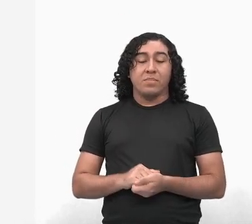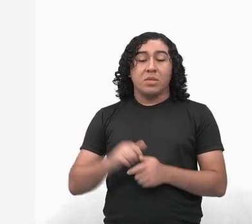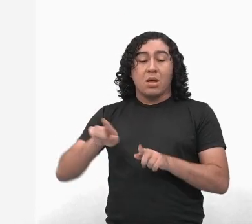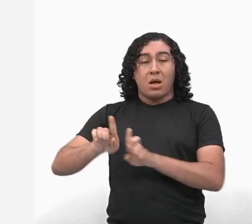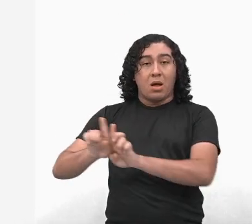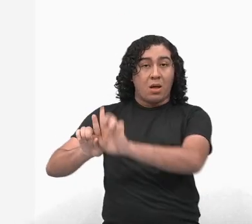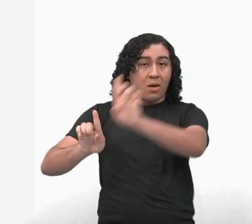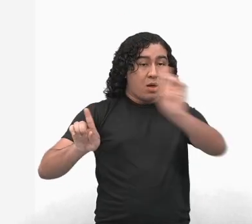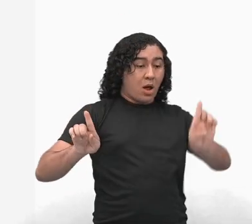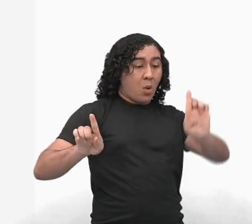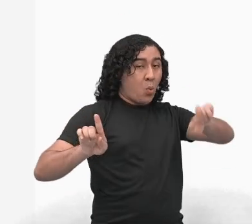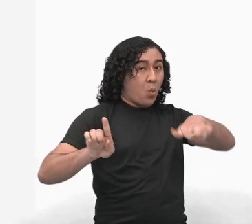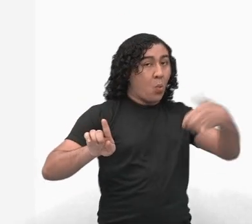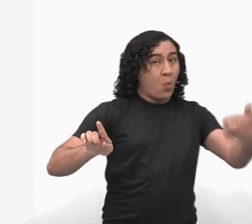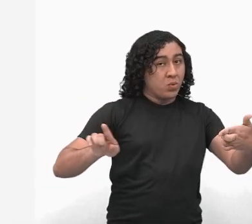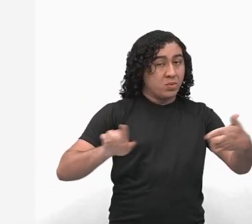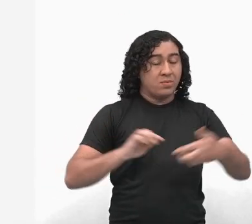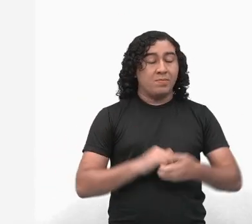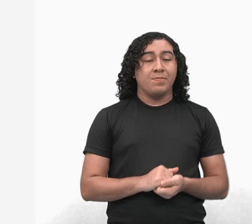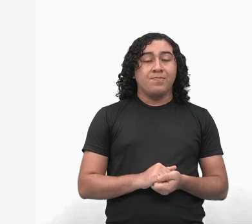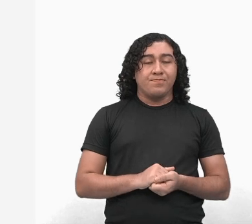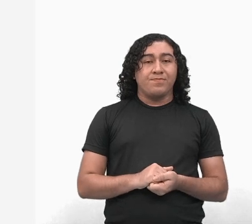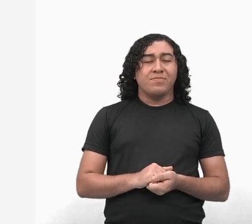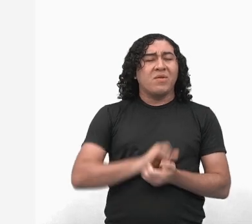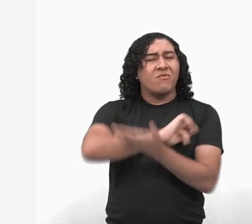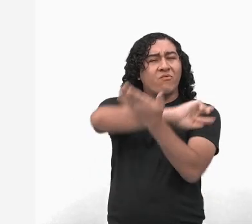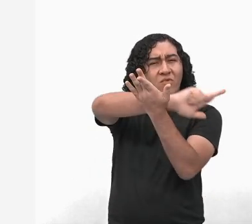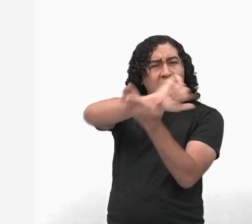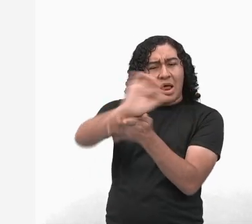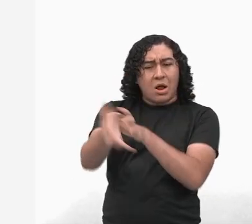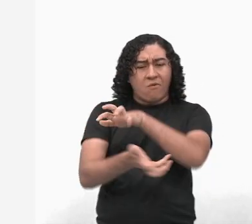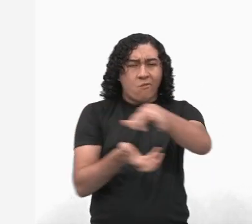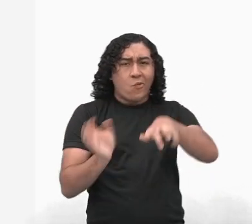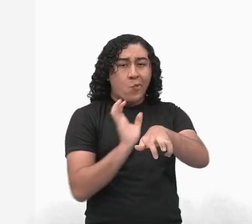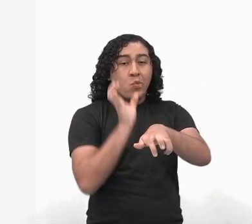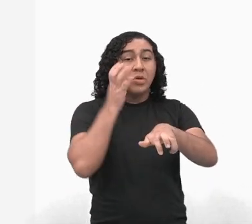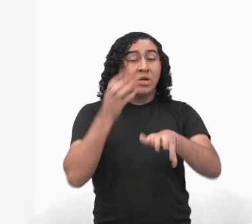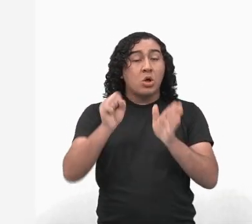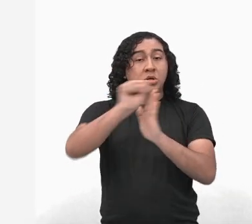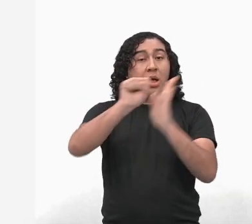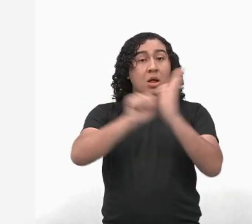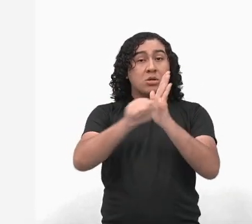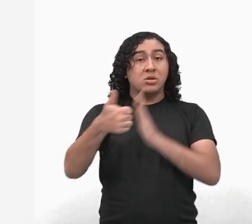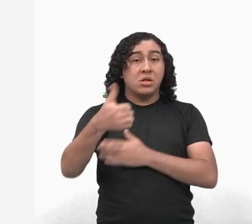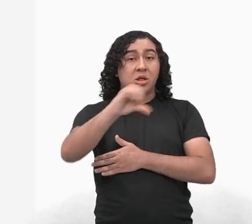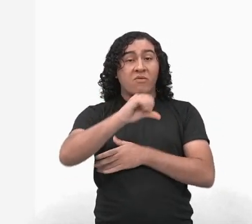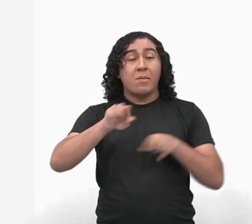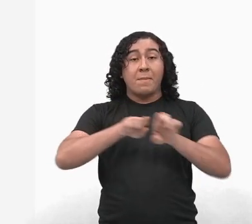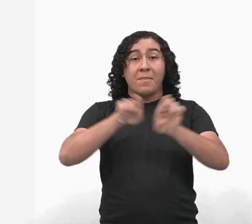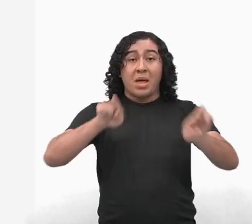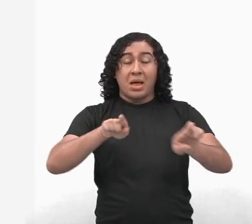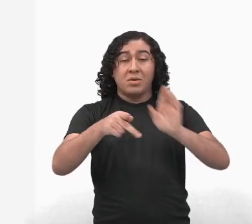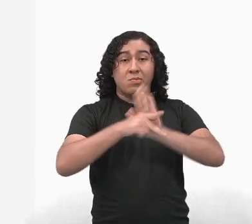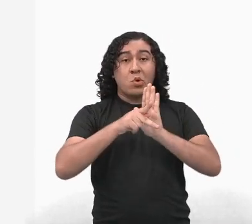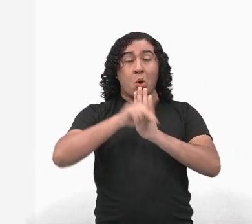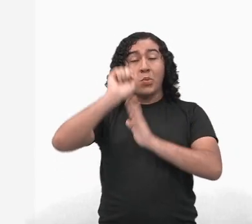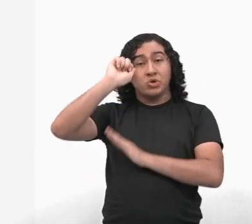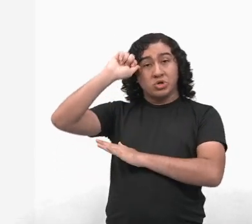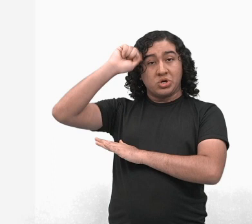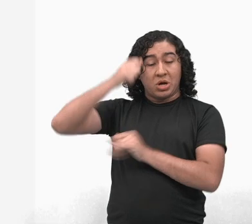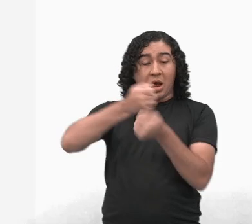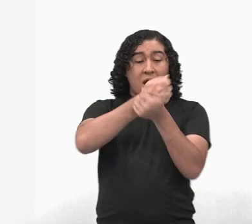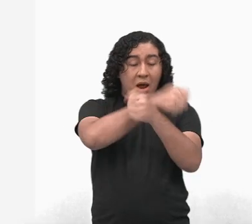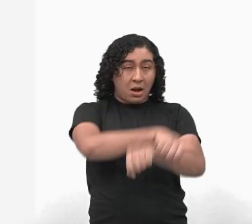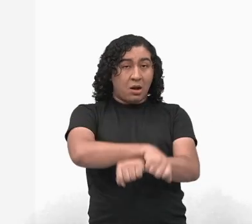revoltas aconteceram na Bahia no século XIX, mas a história de resistência das revoltas escravizadas,